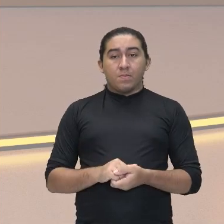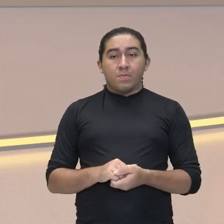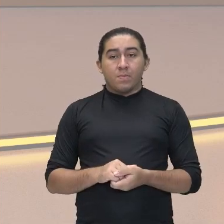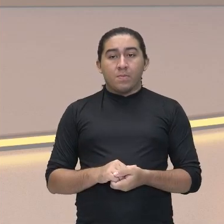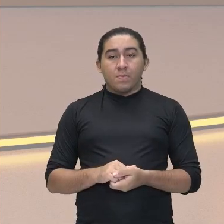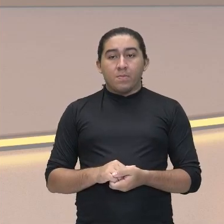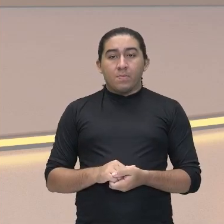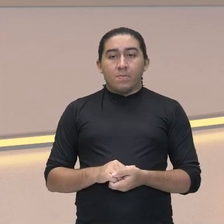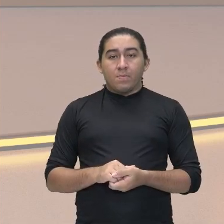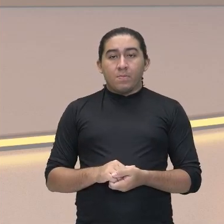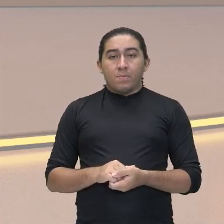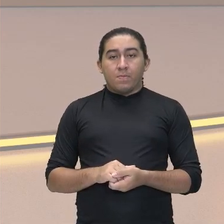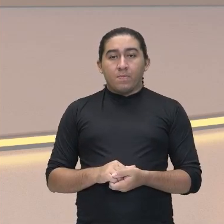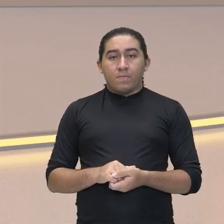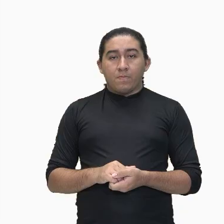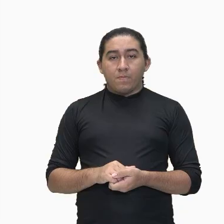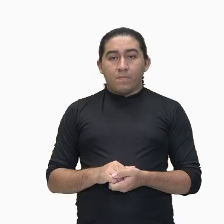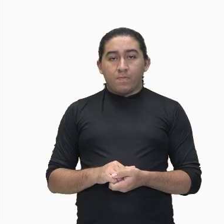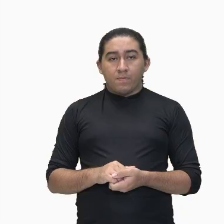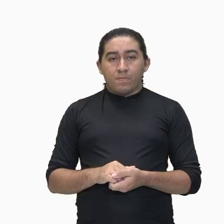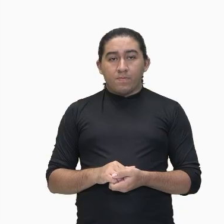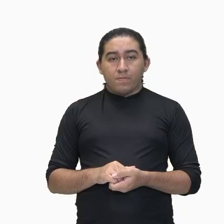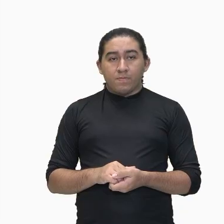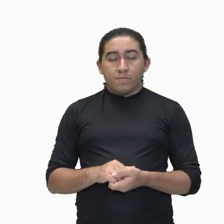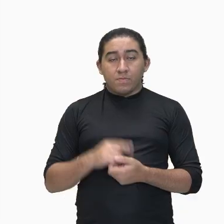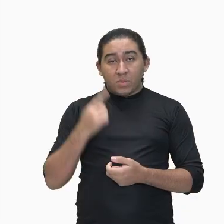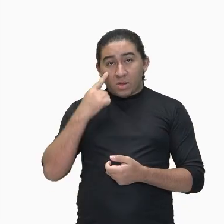filosóficas, foi o tema da lógica.